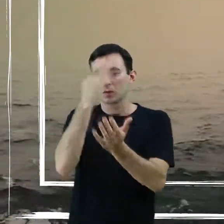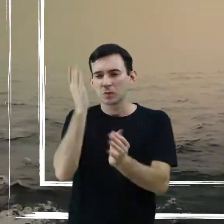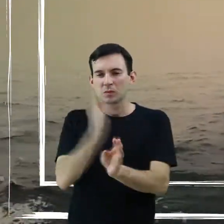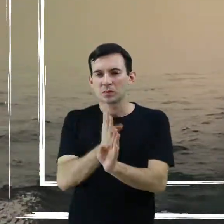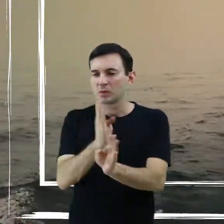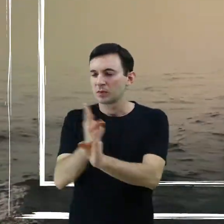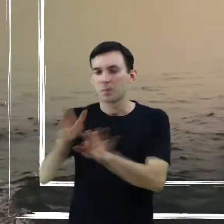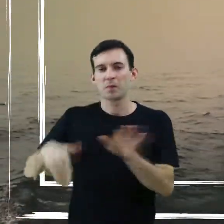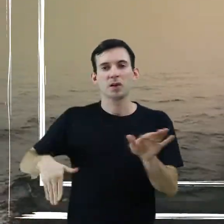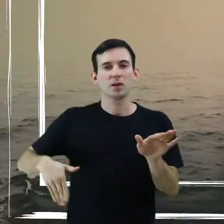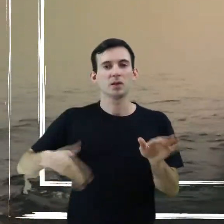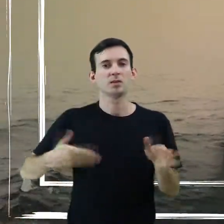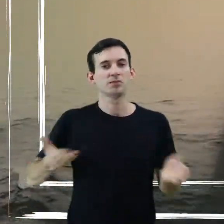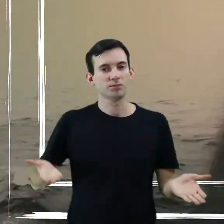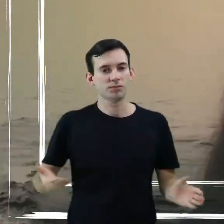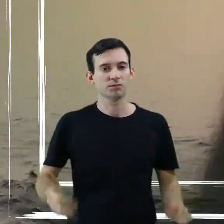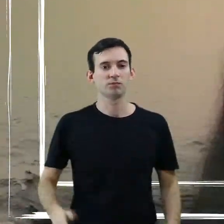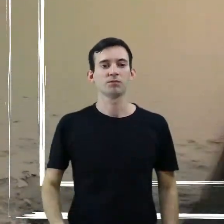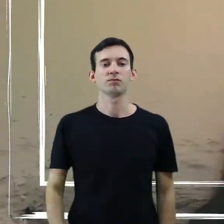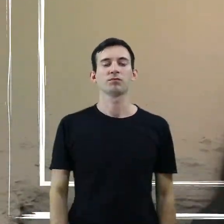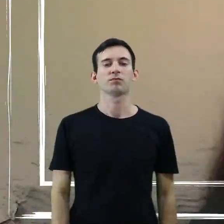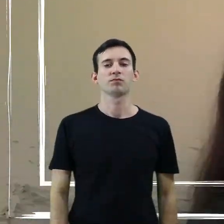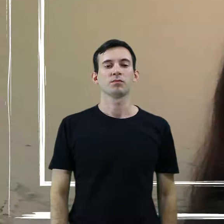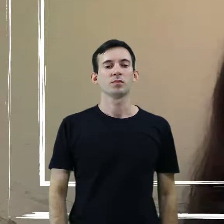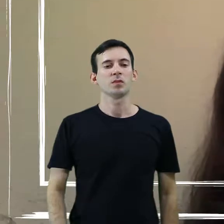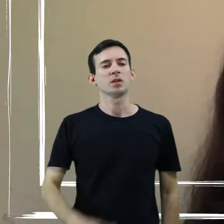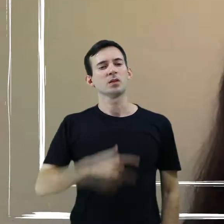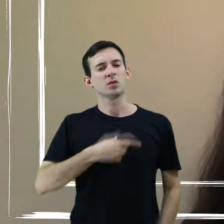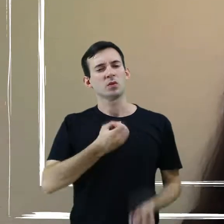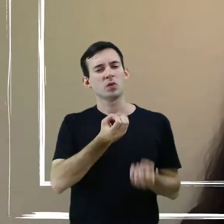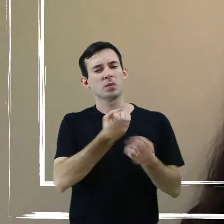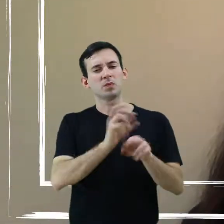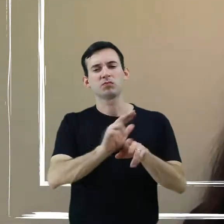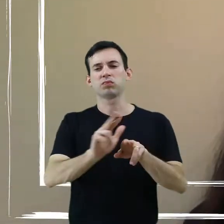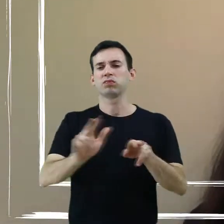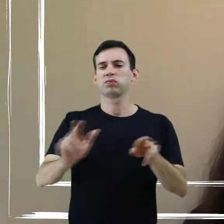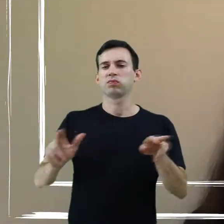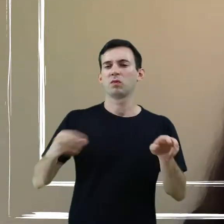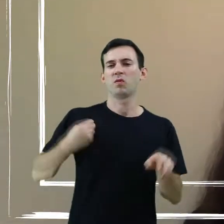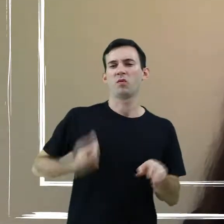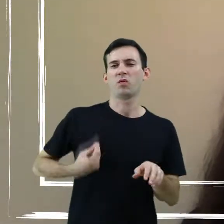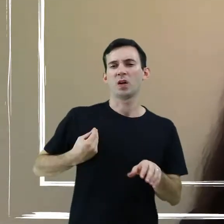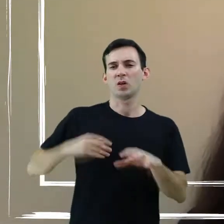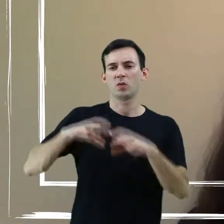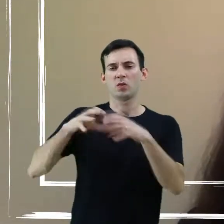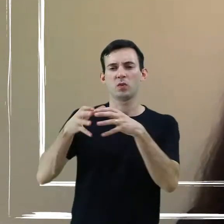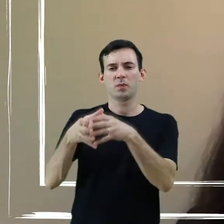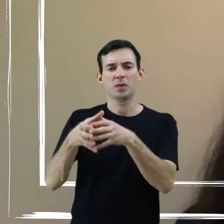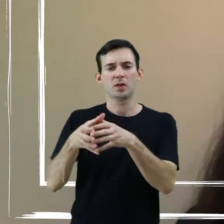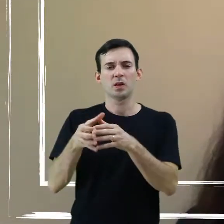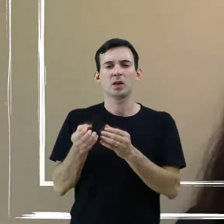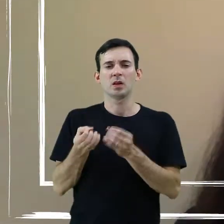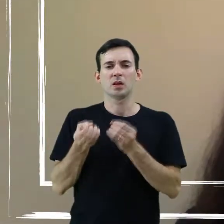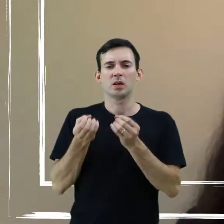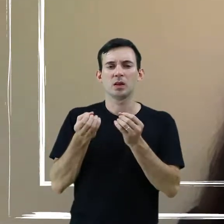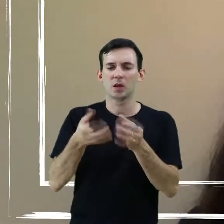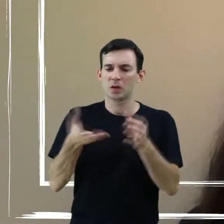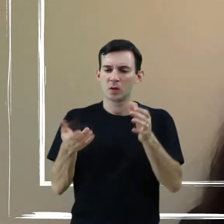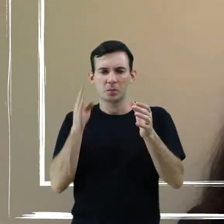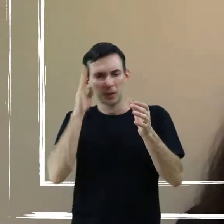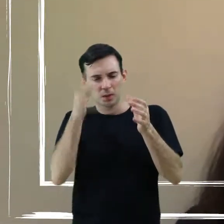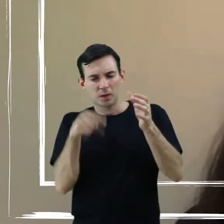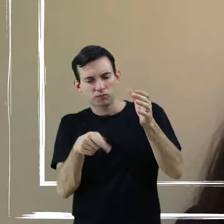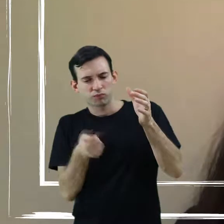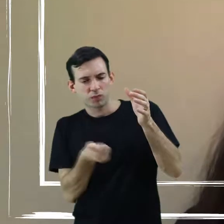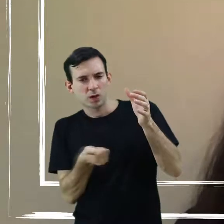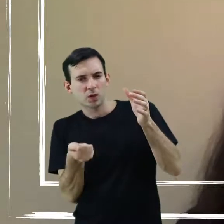várias informações que esses organismos podem nos dar, principalmente sobre a Antártica, mas eu uso dois métodos principais, que é